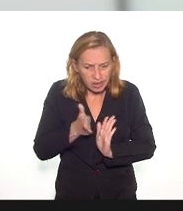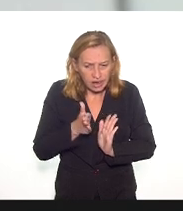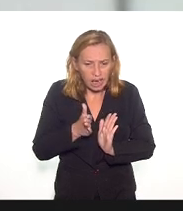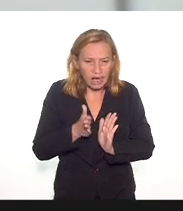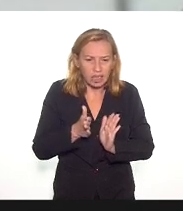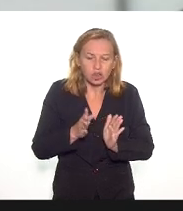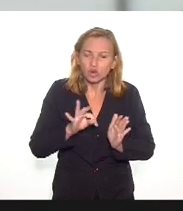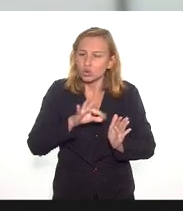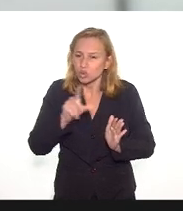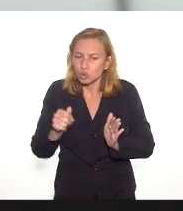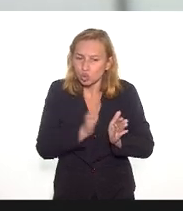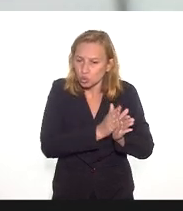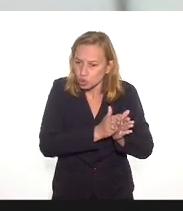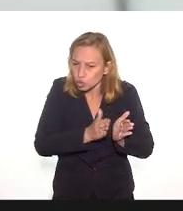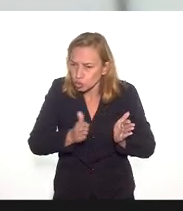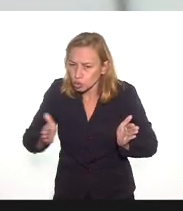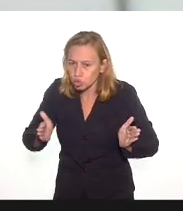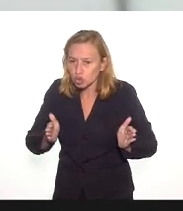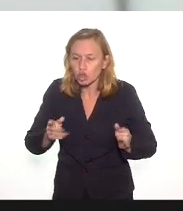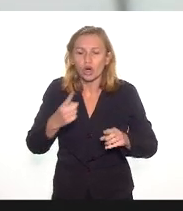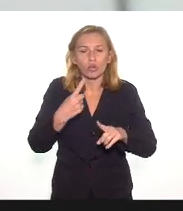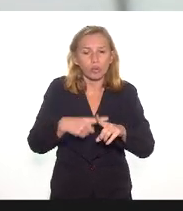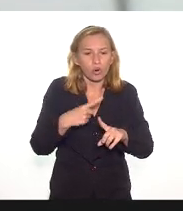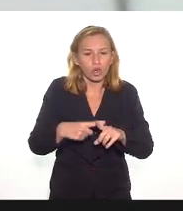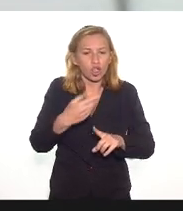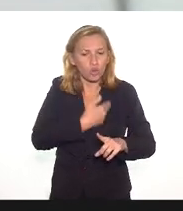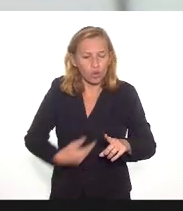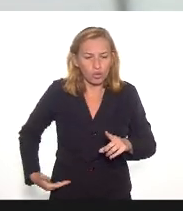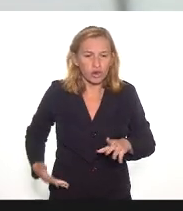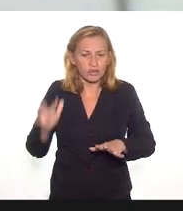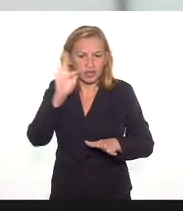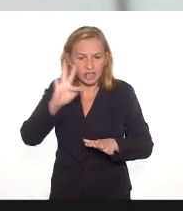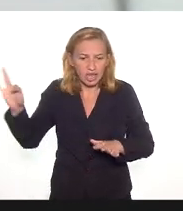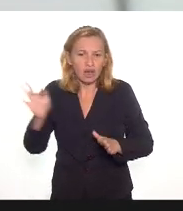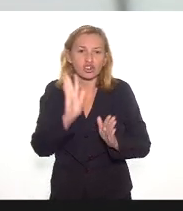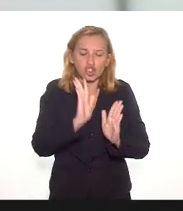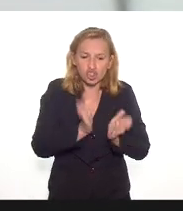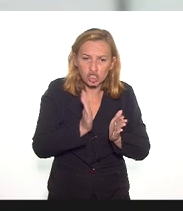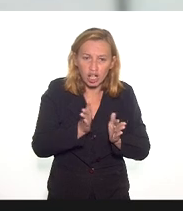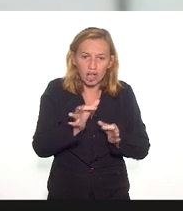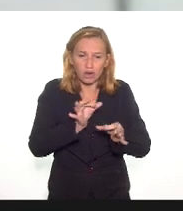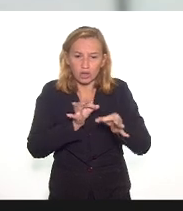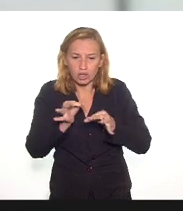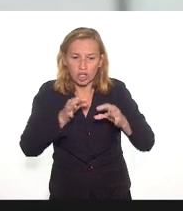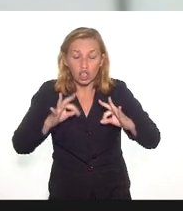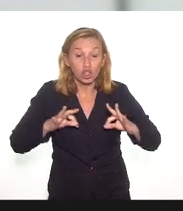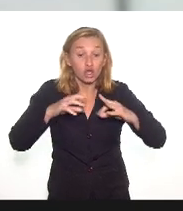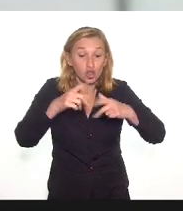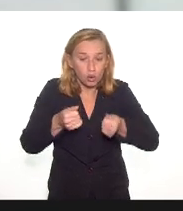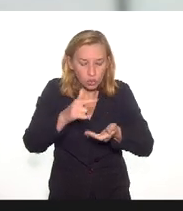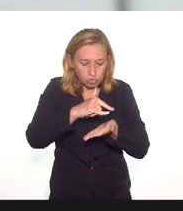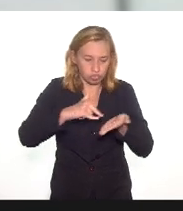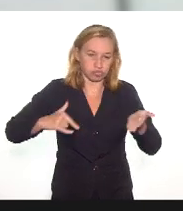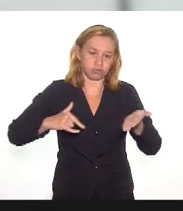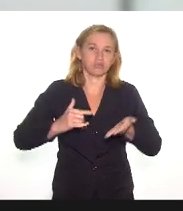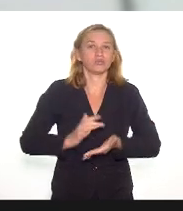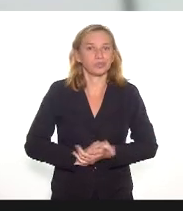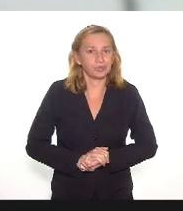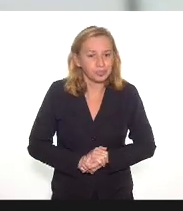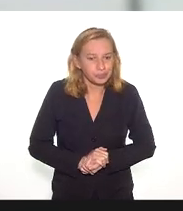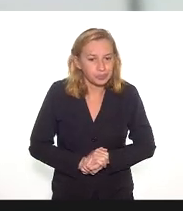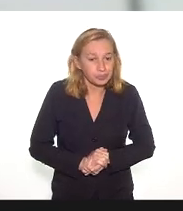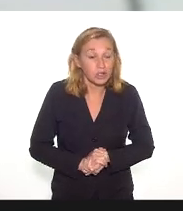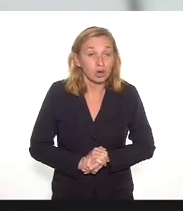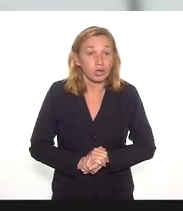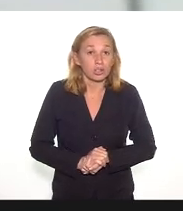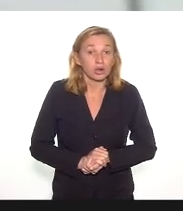Por quê? Porque o governo federal já providenciou toda a documentação. E,